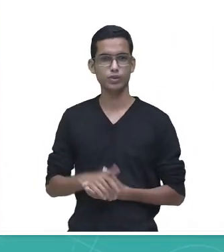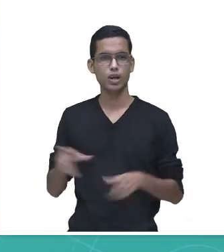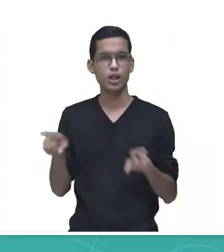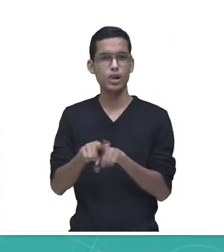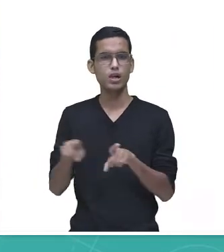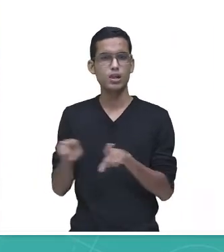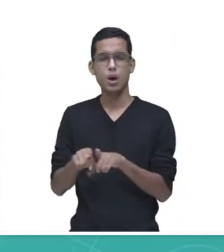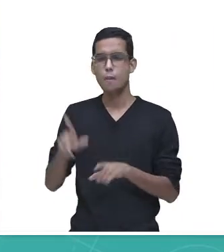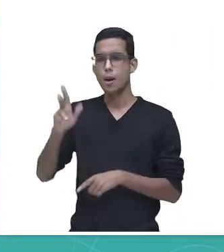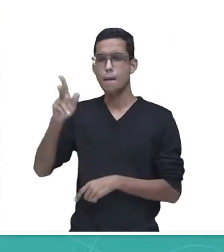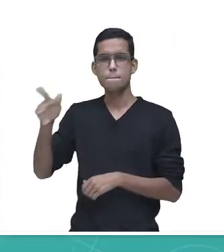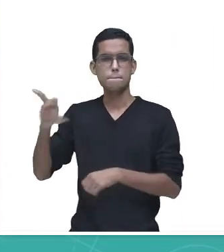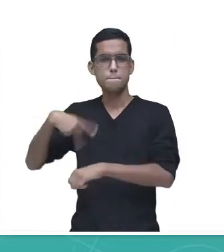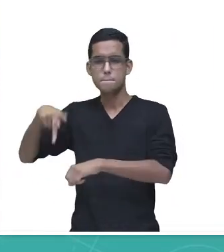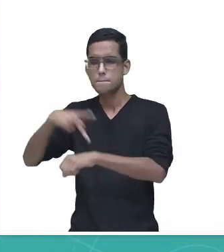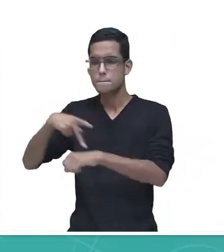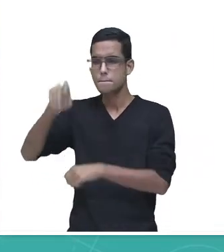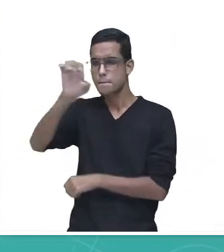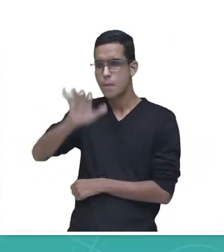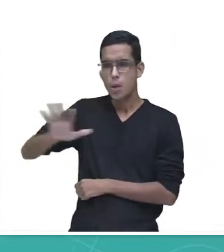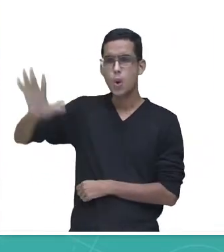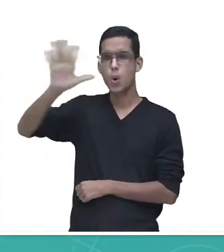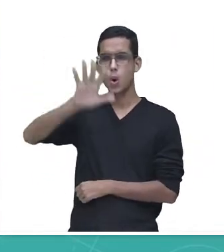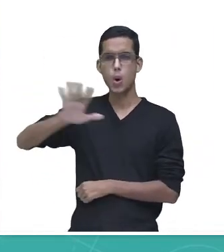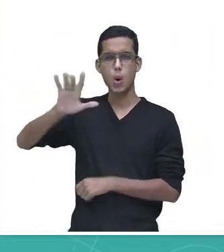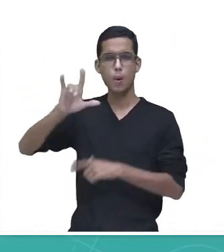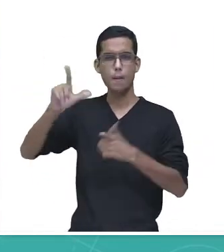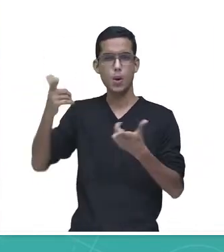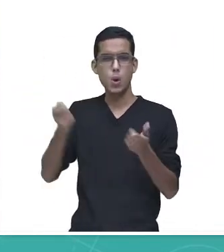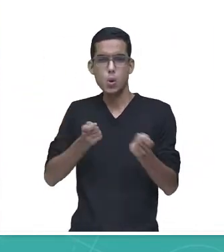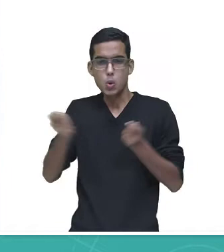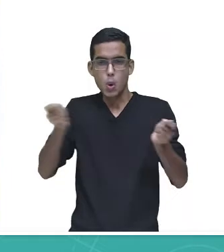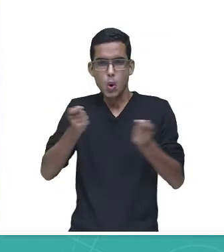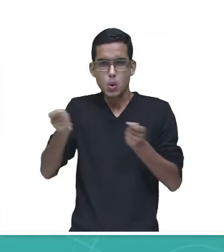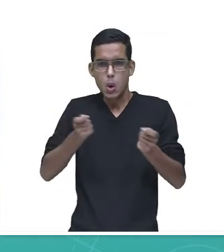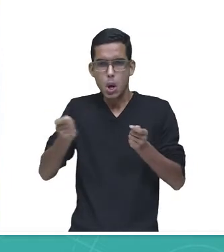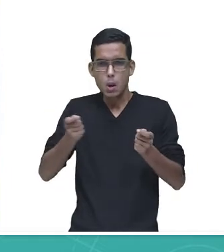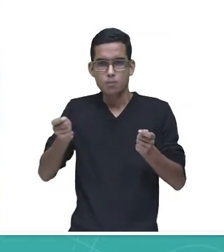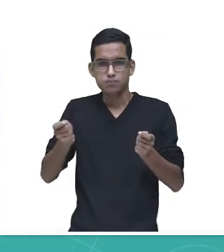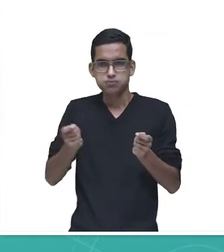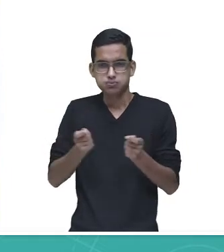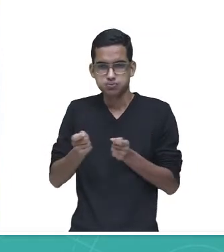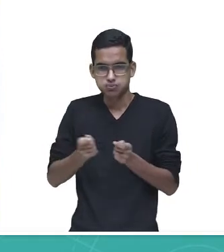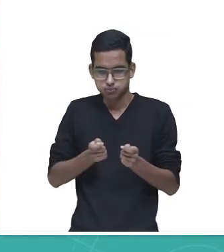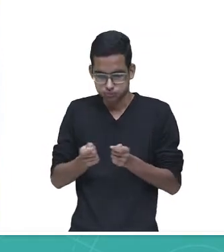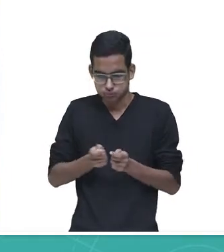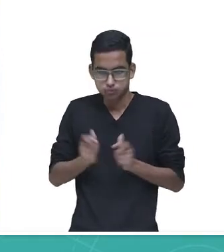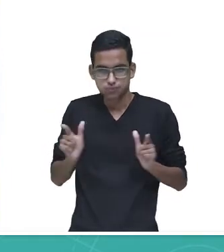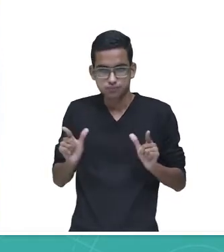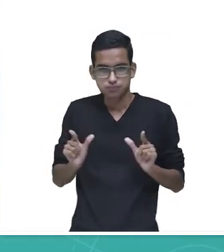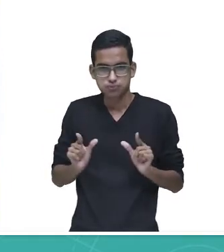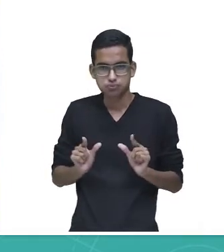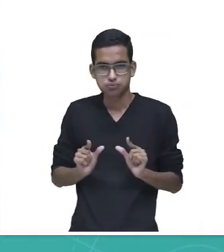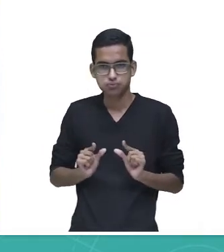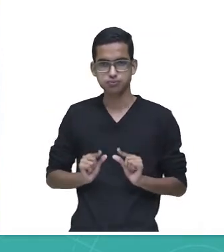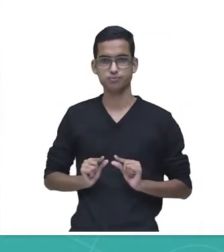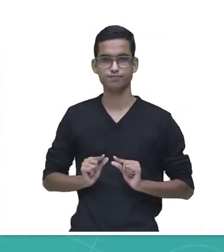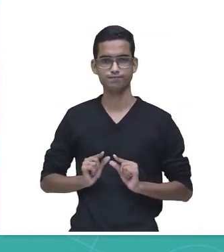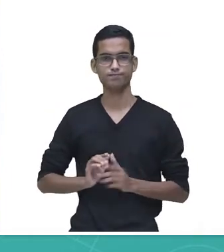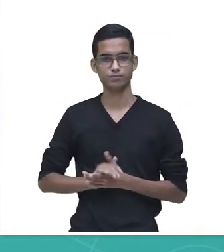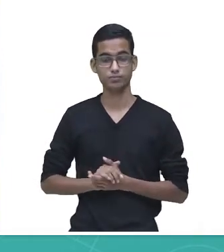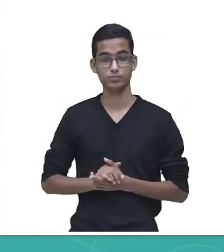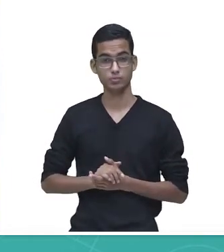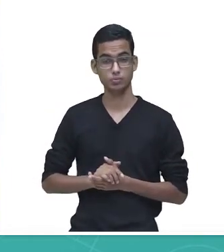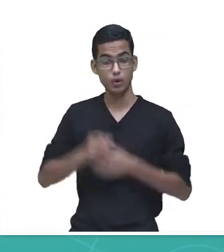das potências europeias. Importante destacar aqui, nós estamos falando de um